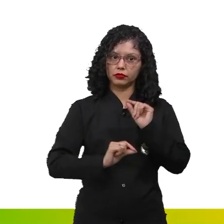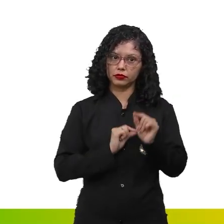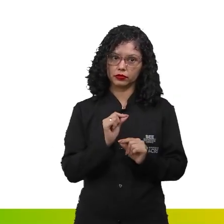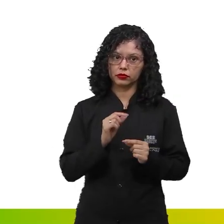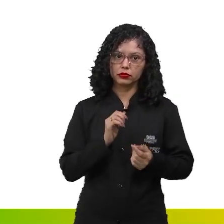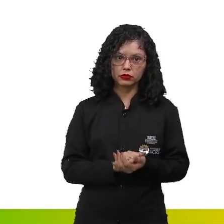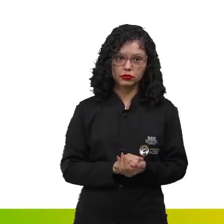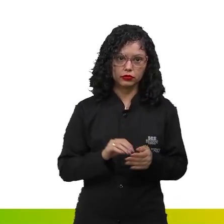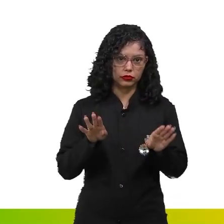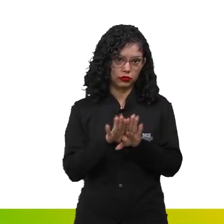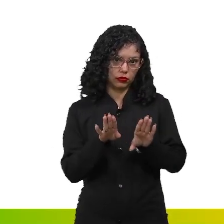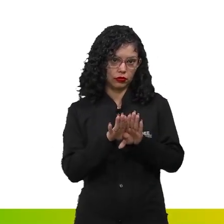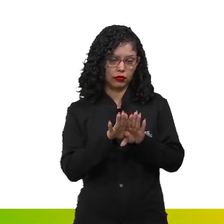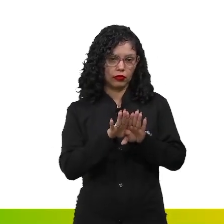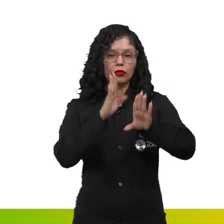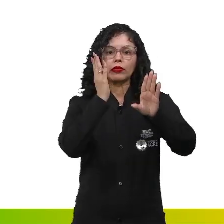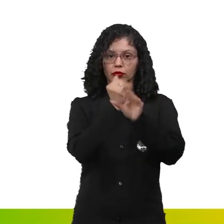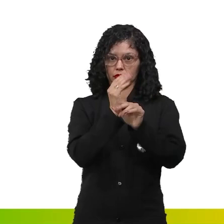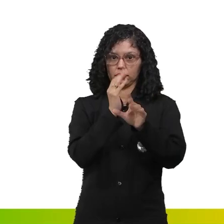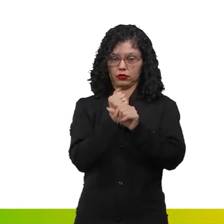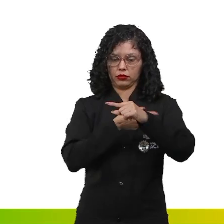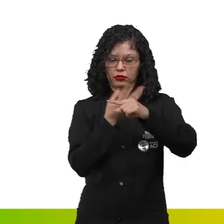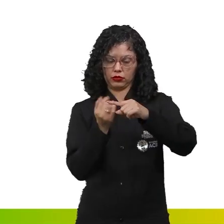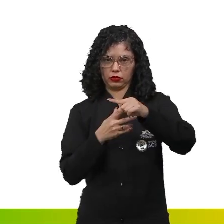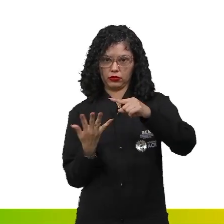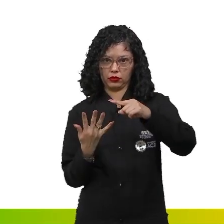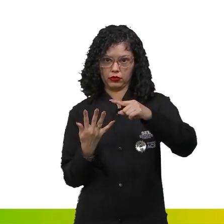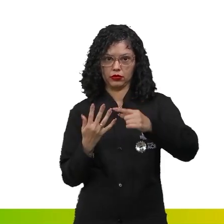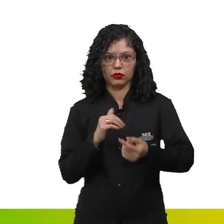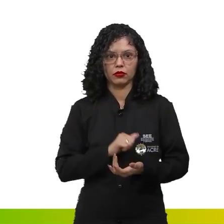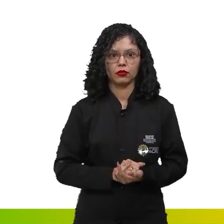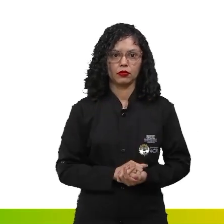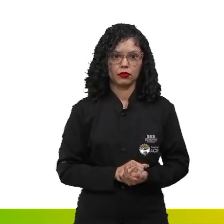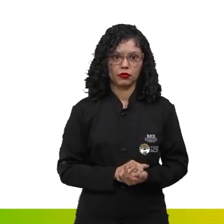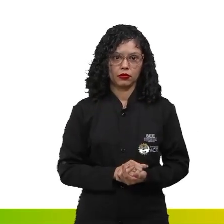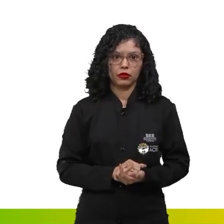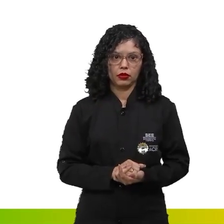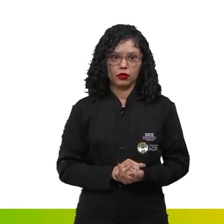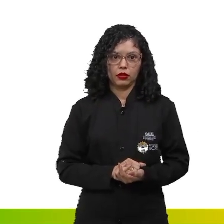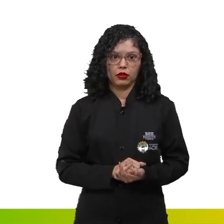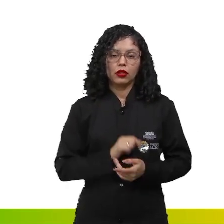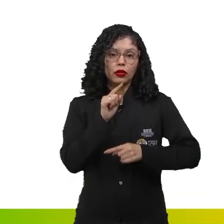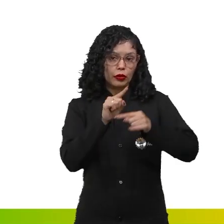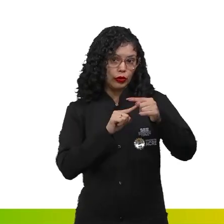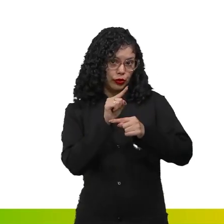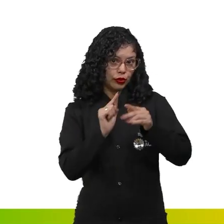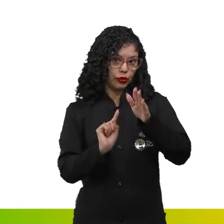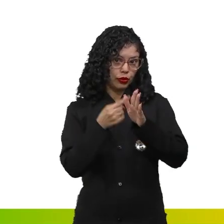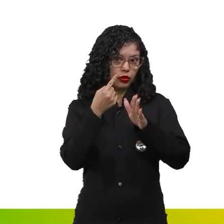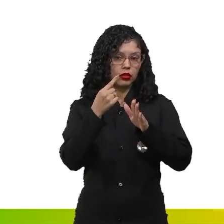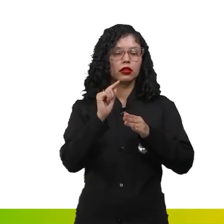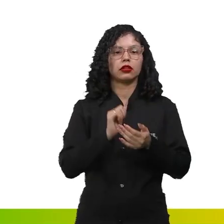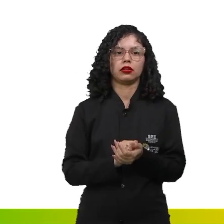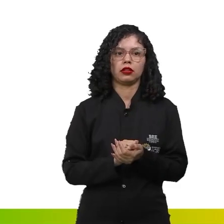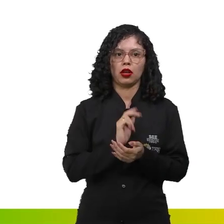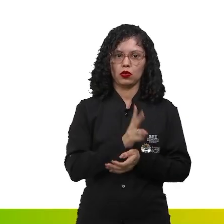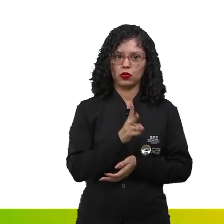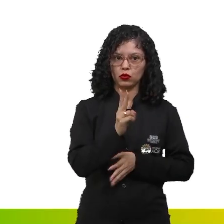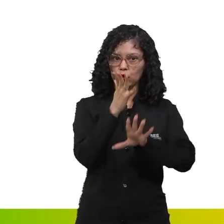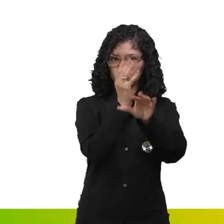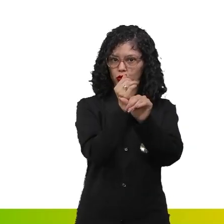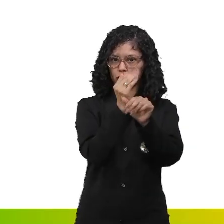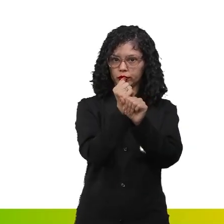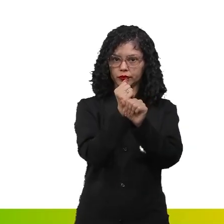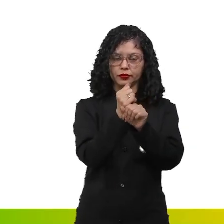aqui uma soma de frações, tá? Primeiro uma divisão de frações e no denominador uma soma